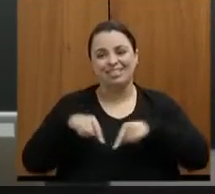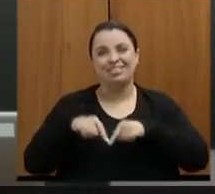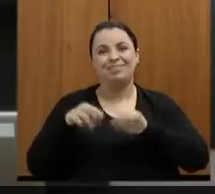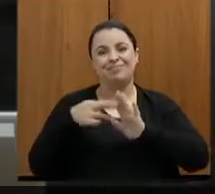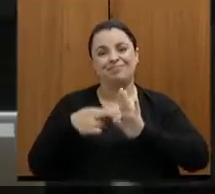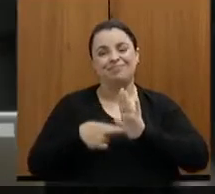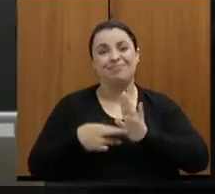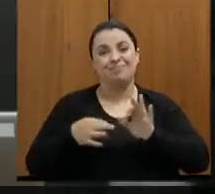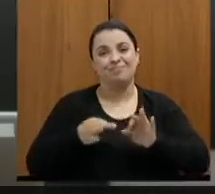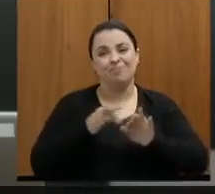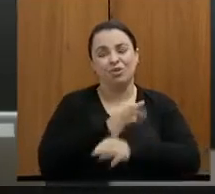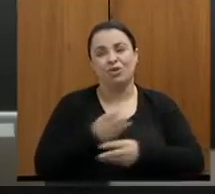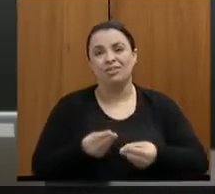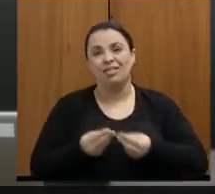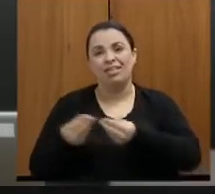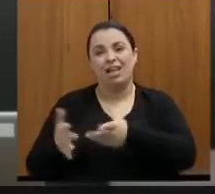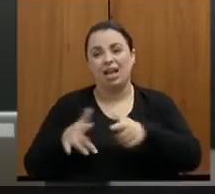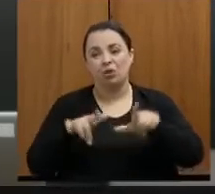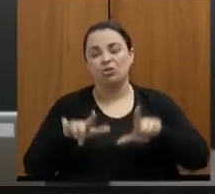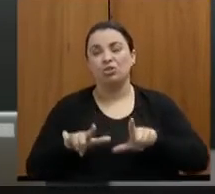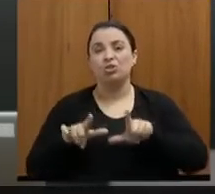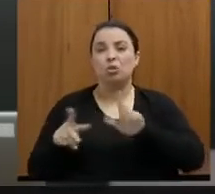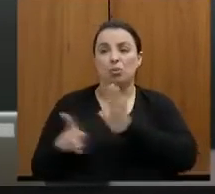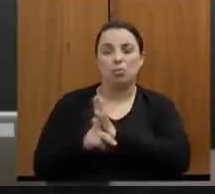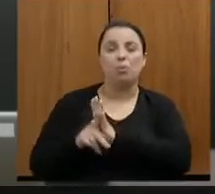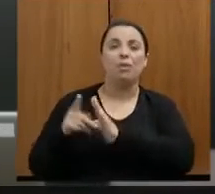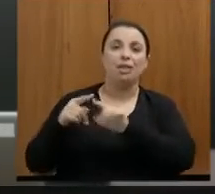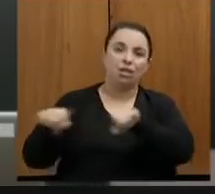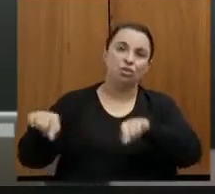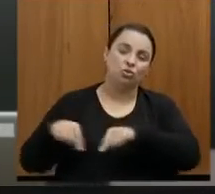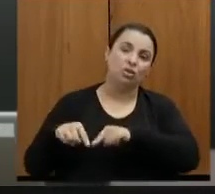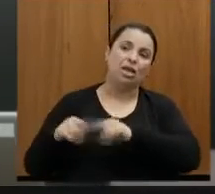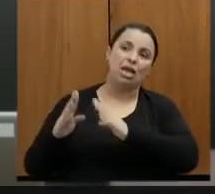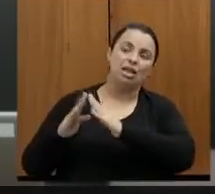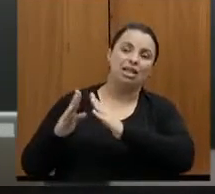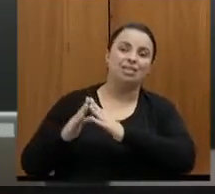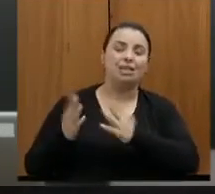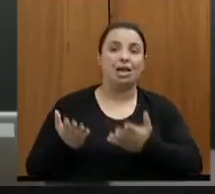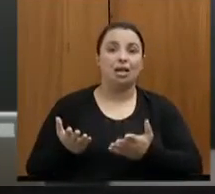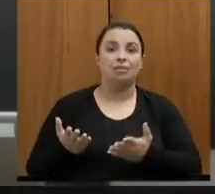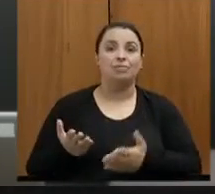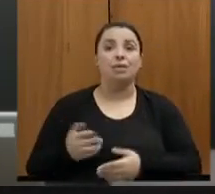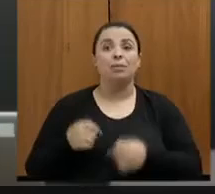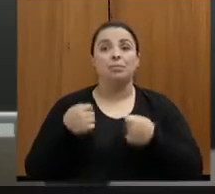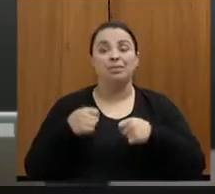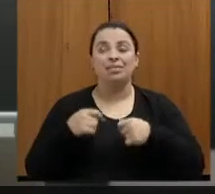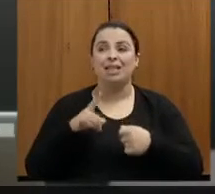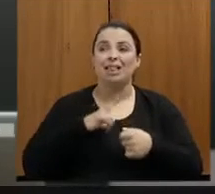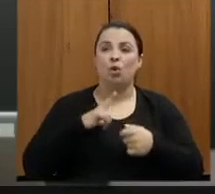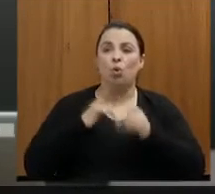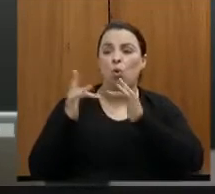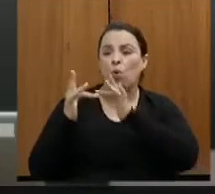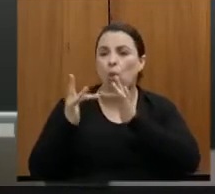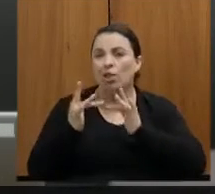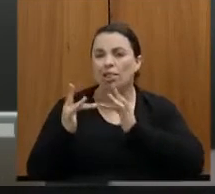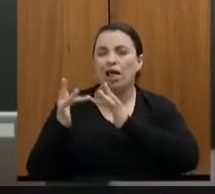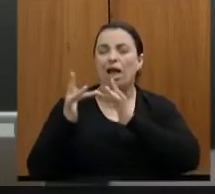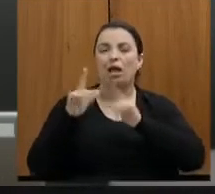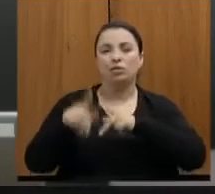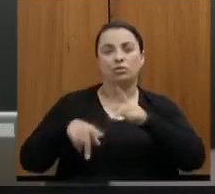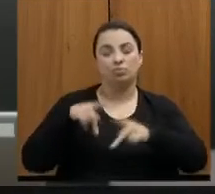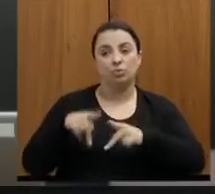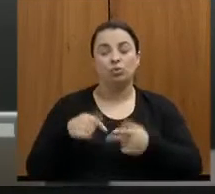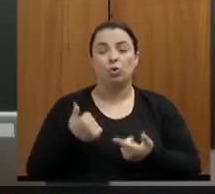fazer esse grande atendimento, porque tem que ter um porta-a-porta, fazer todo o